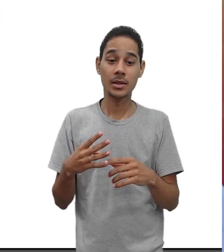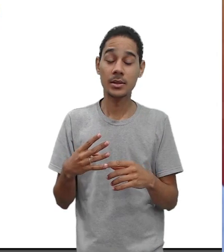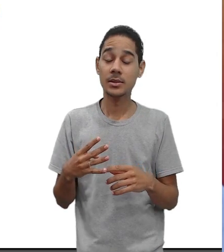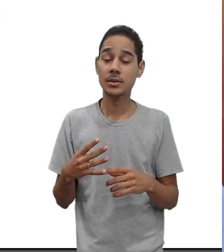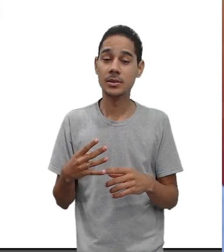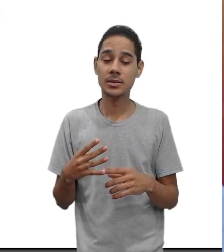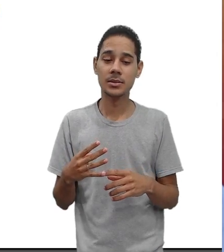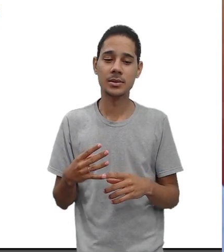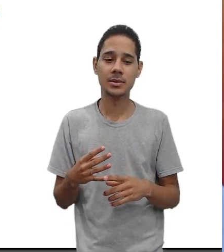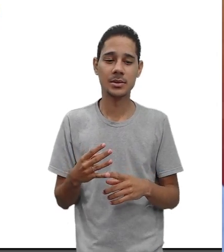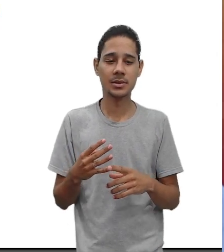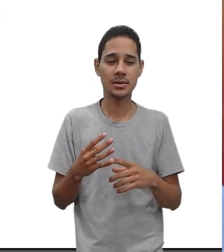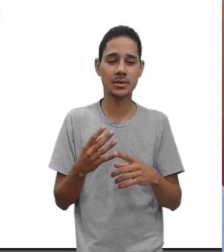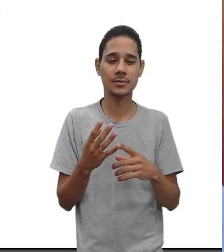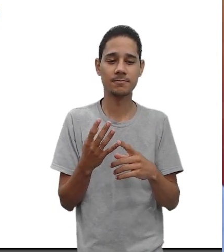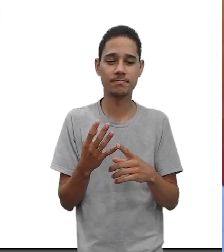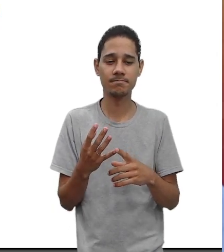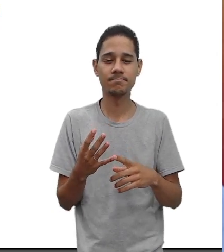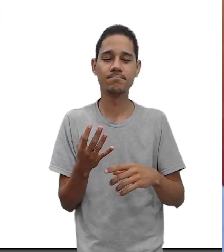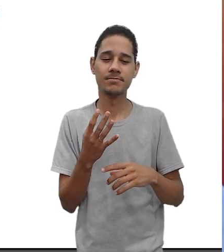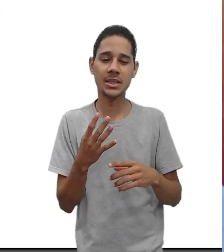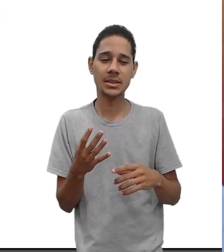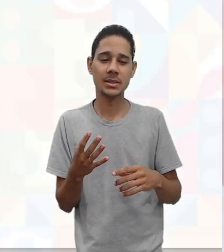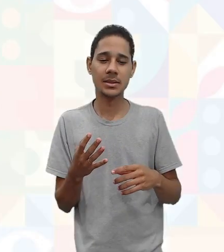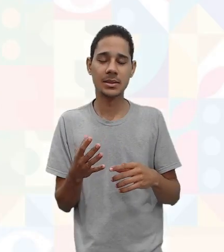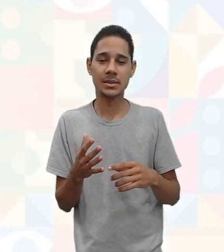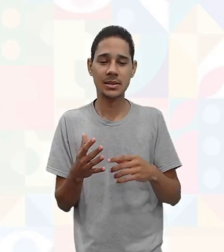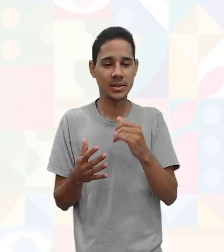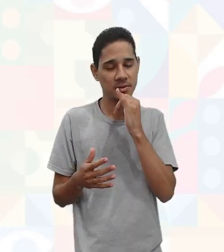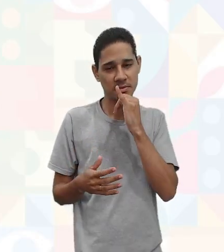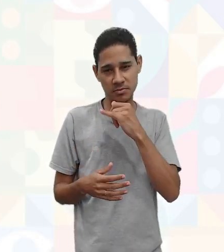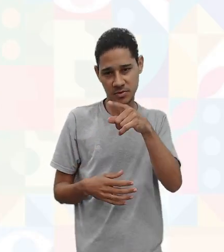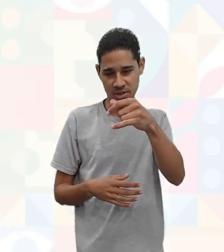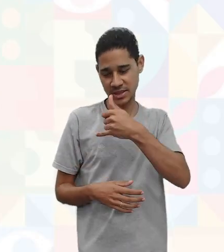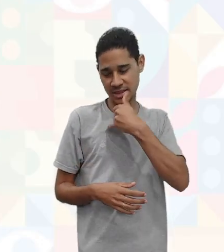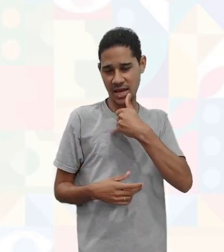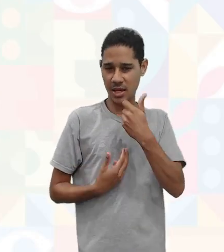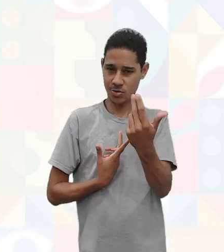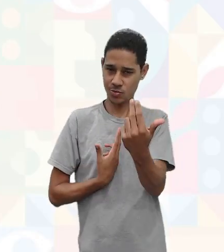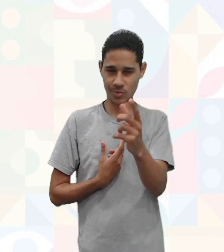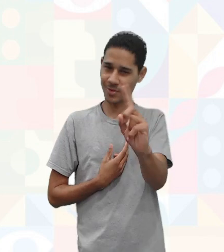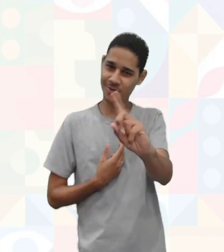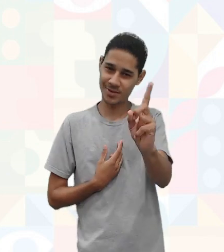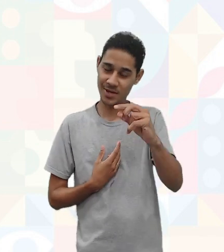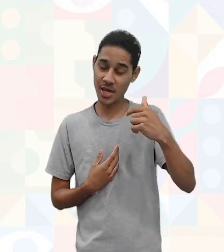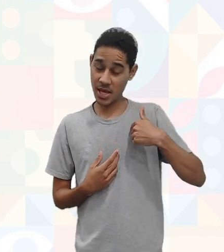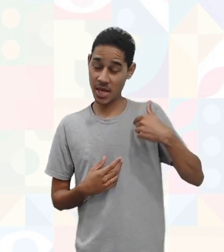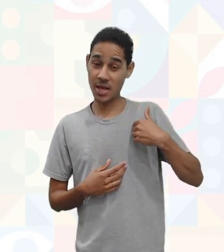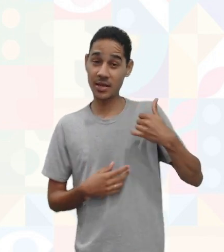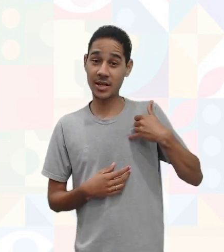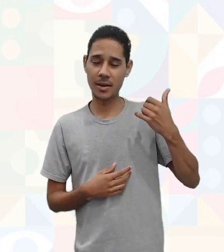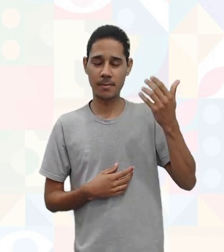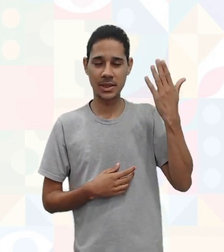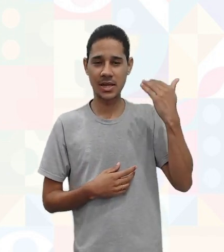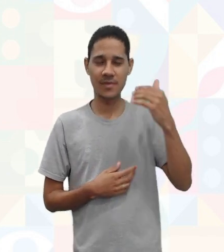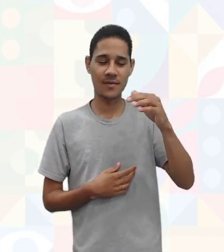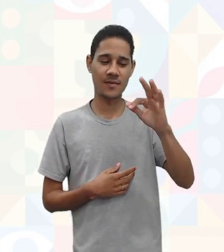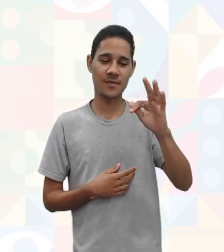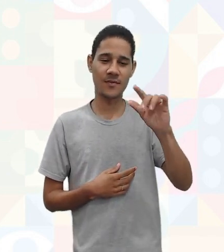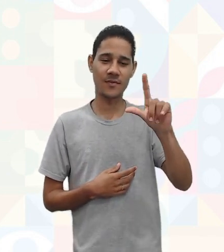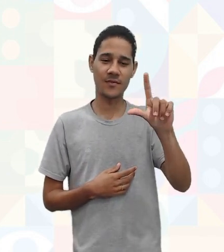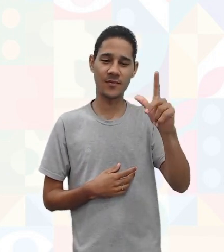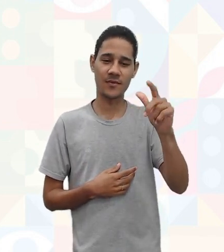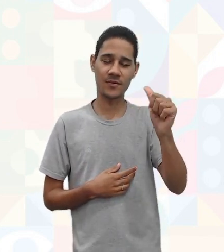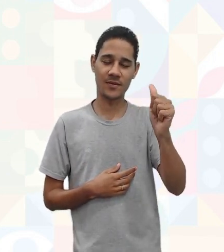dependências em plugins. Talvez você não tenha a idade que eu tenho, mas eu sou do tempo do Flash, né?